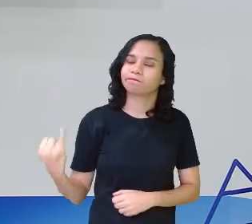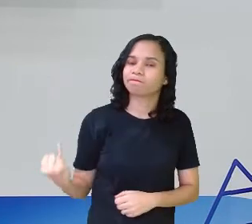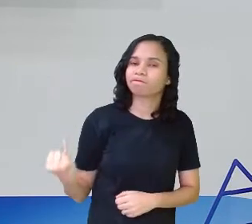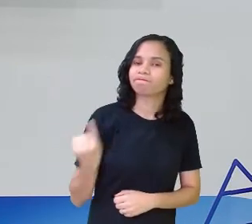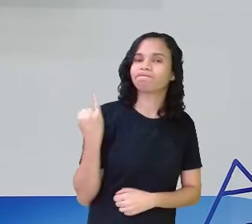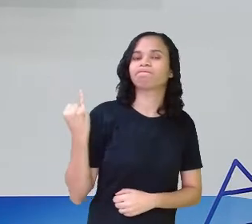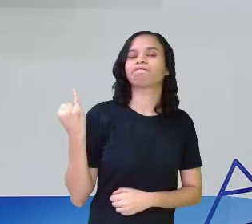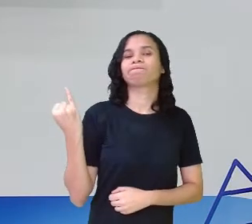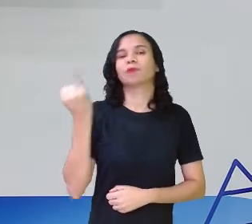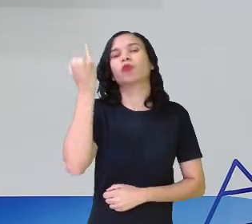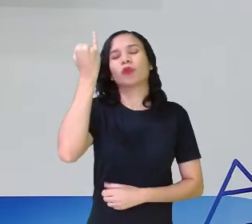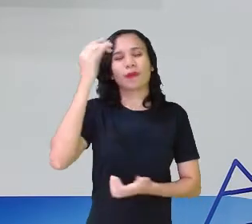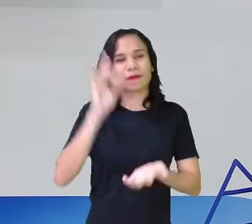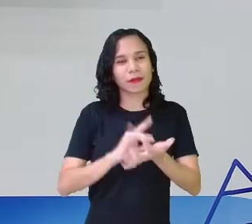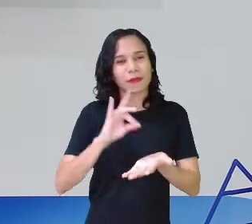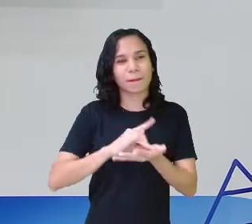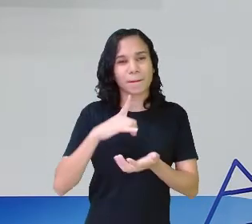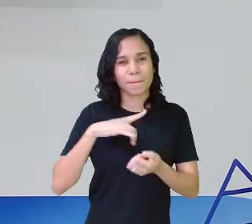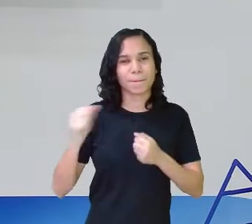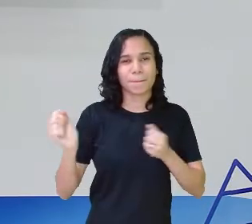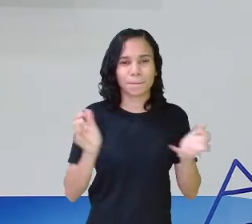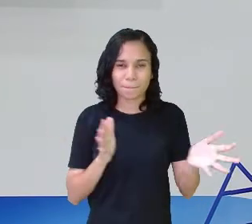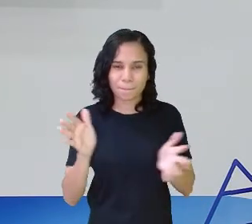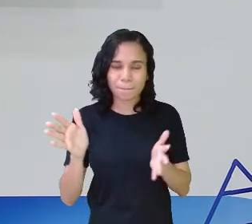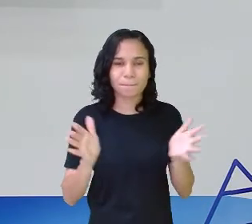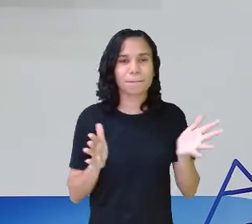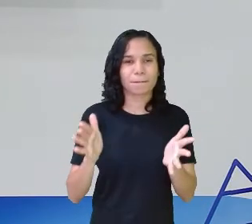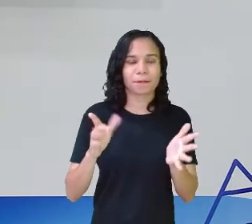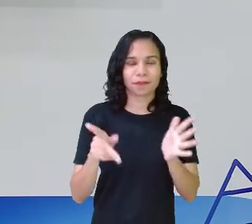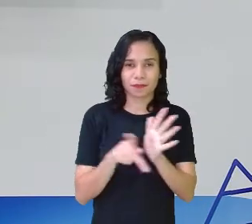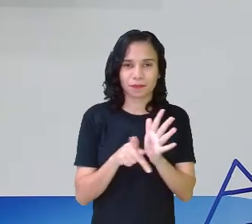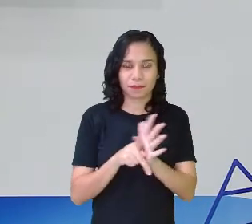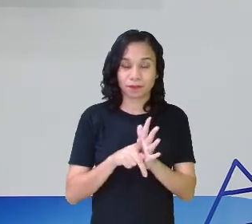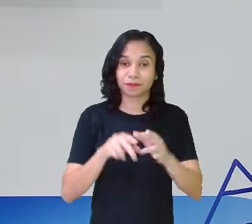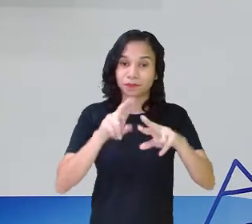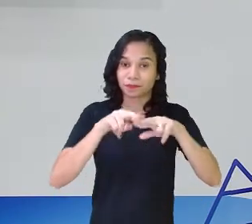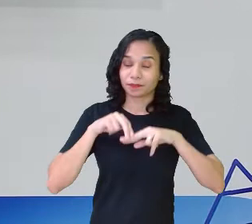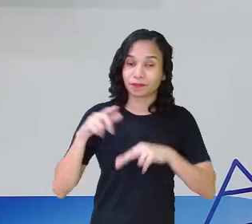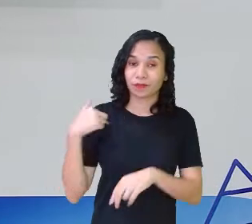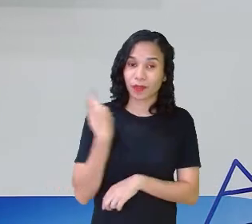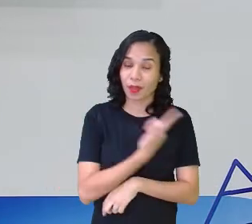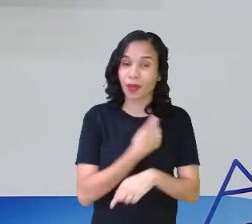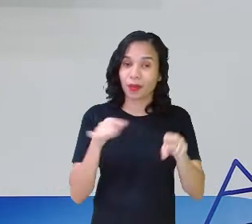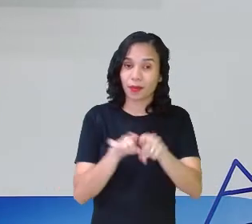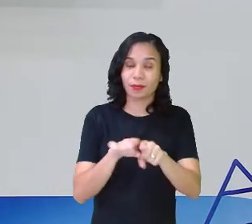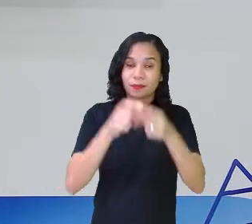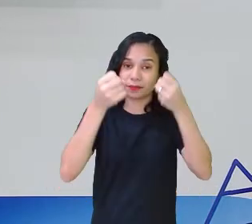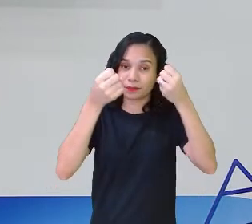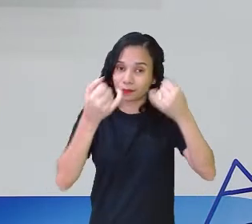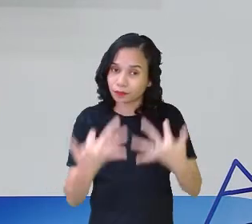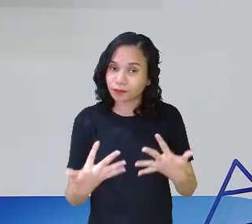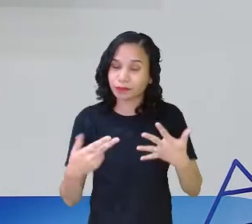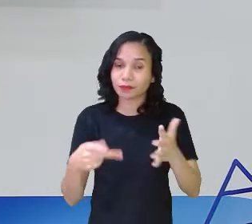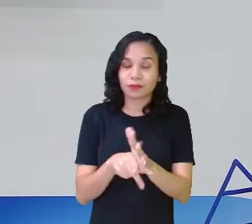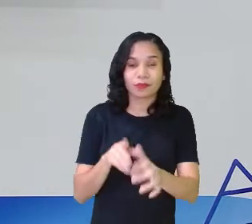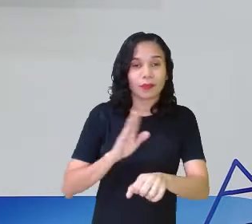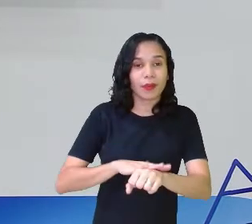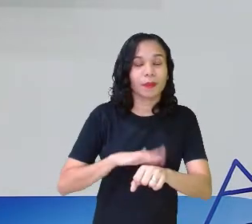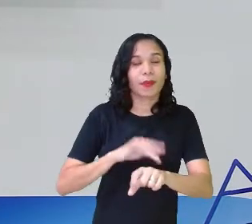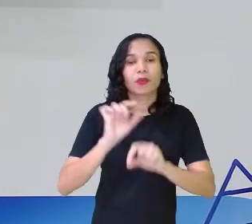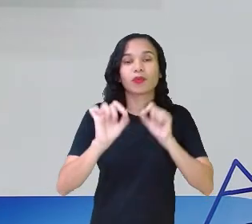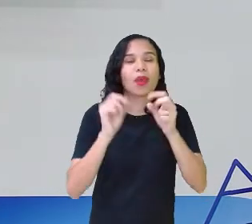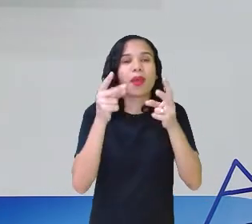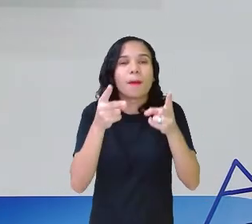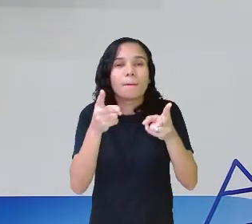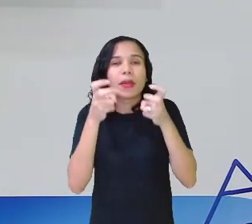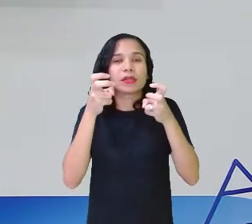é indispensável a acessibilidade digital. E aí a gente fala também, nesse momento, de perceber